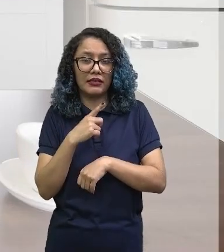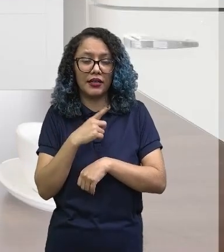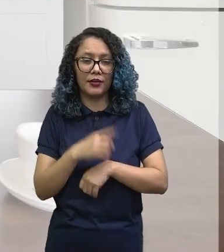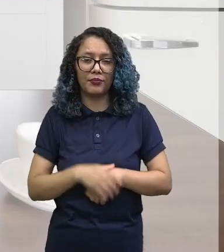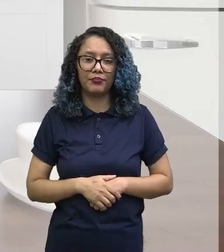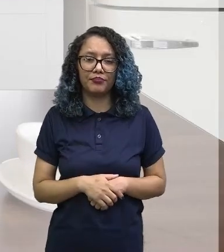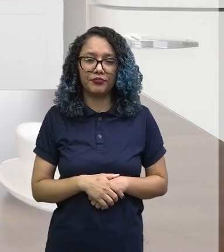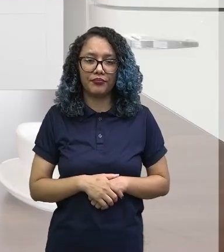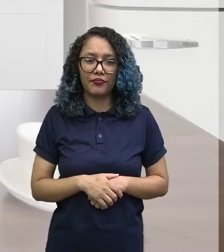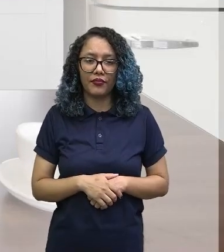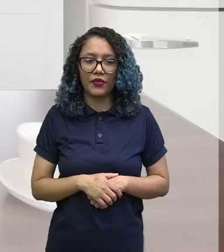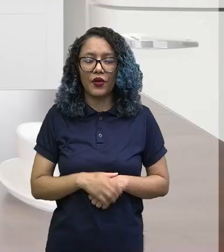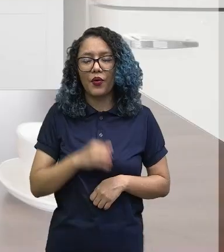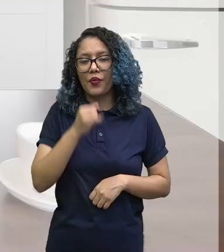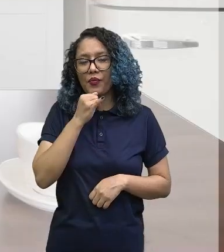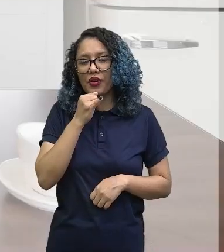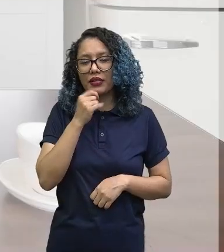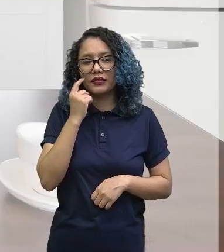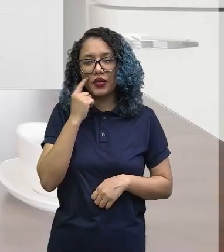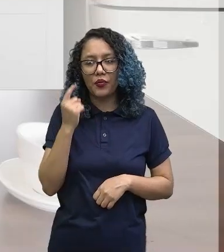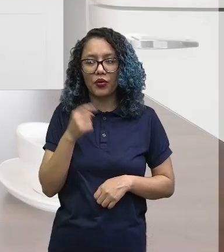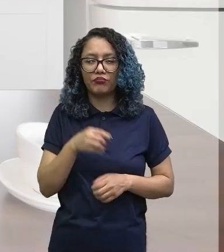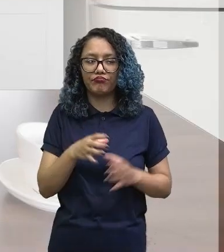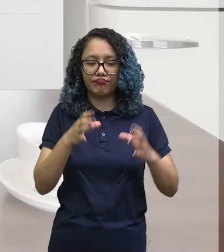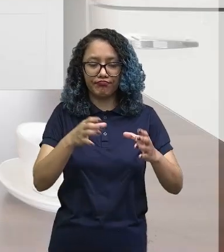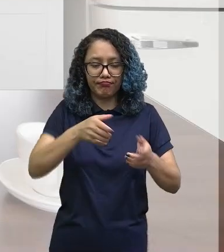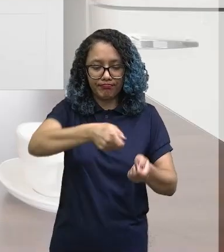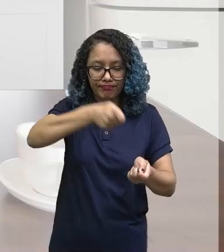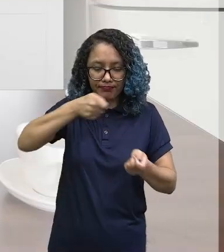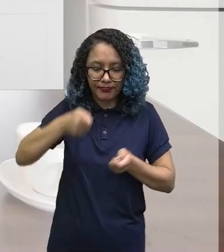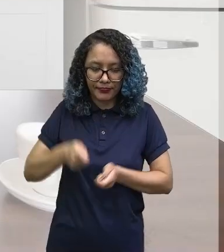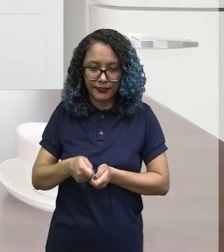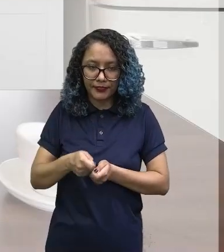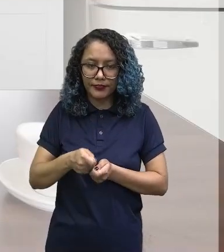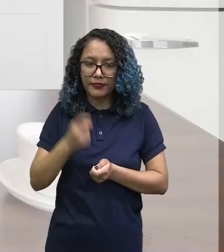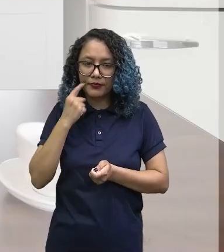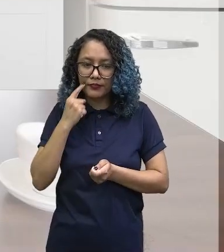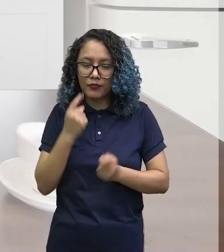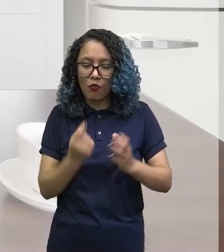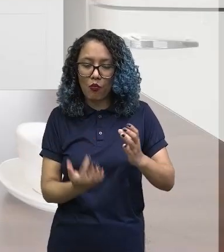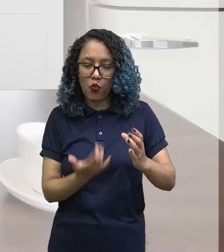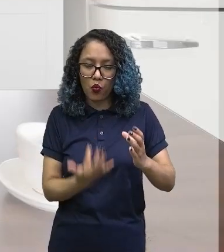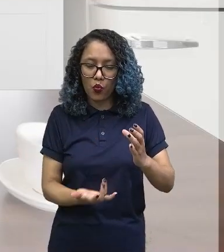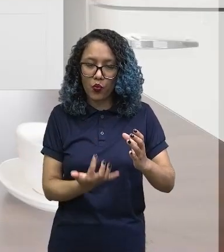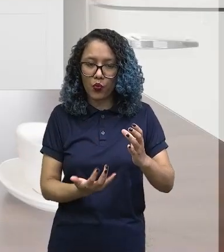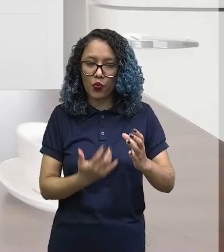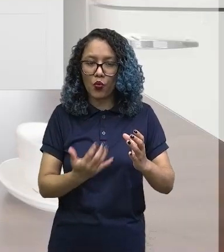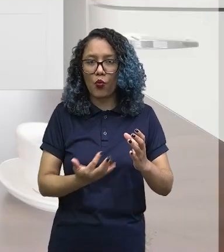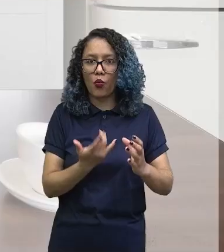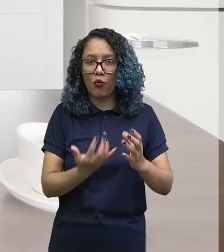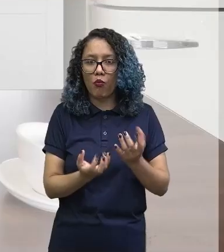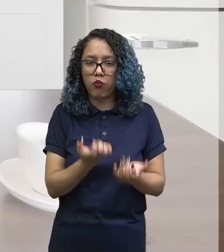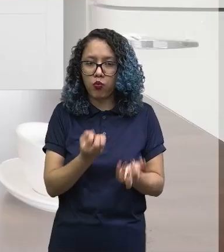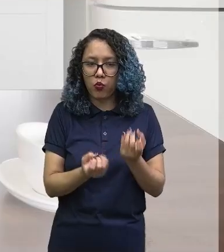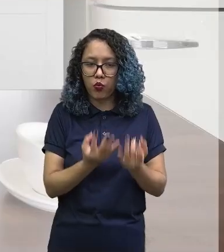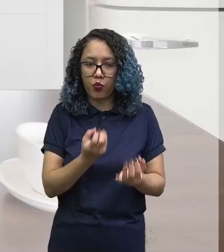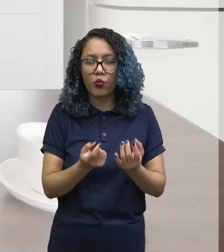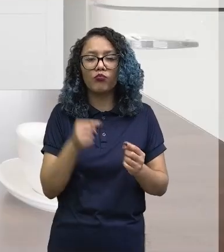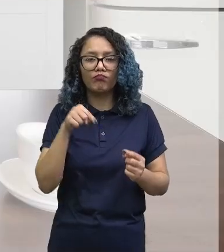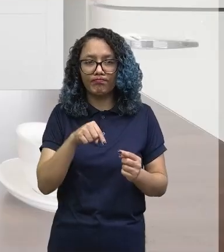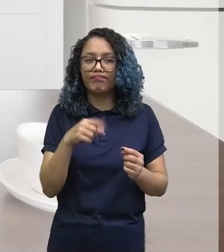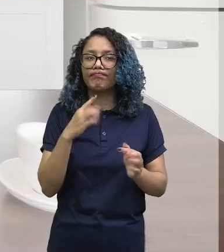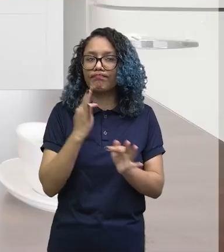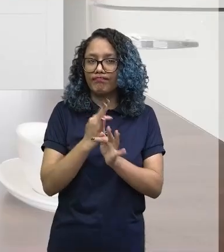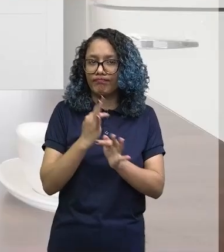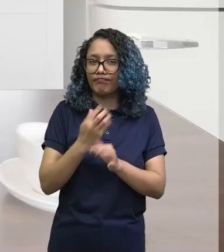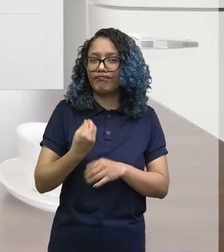simples fato de uma panela de pressão que eu estou fazendo aqui, cozinhando, você percebe o quê? Ali tem